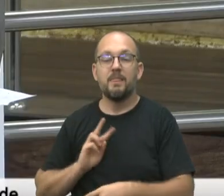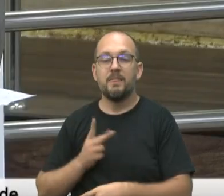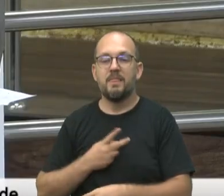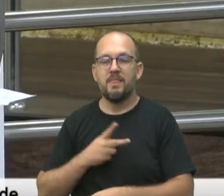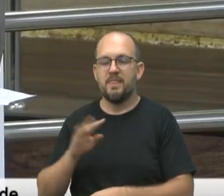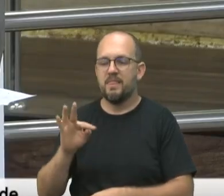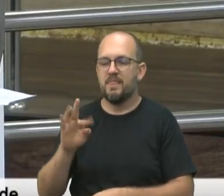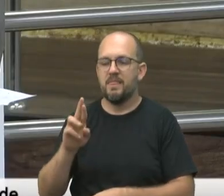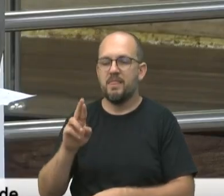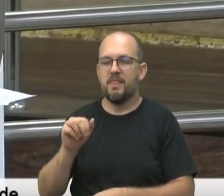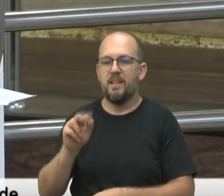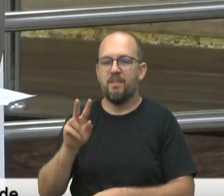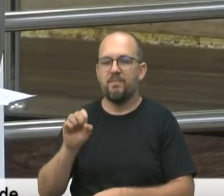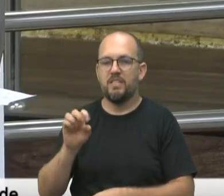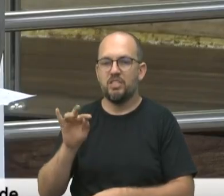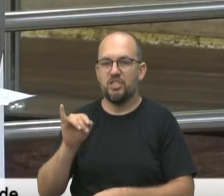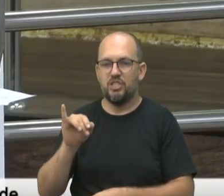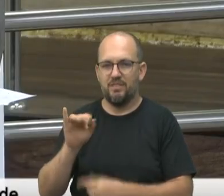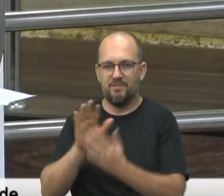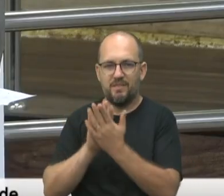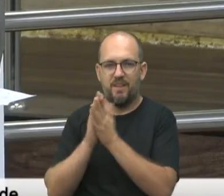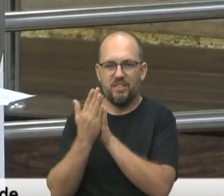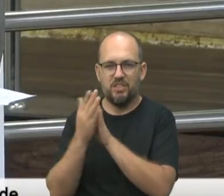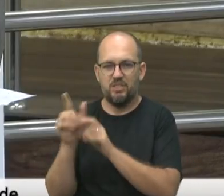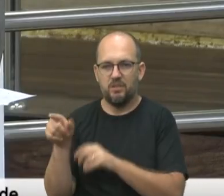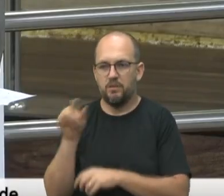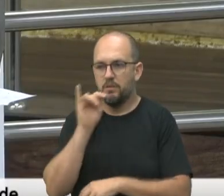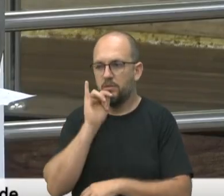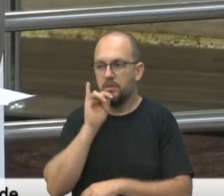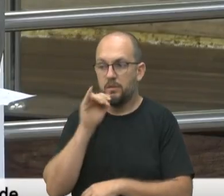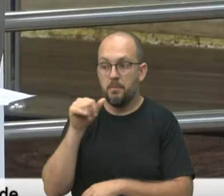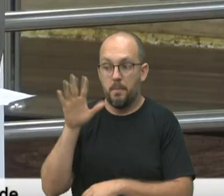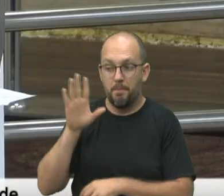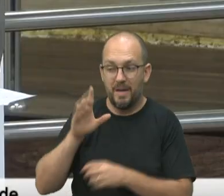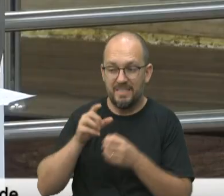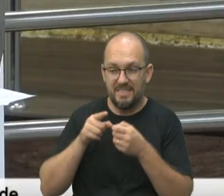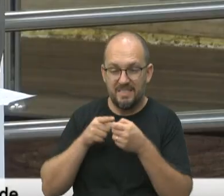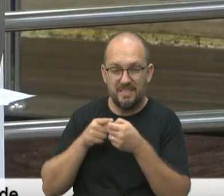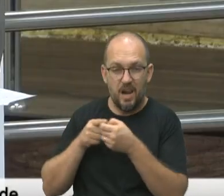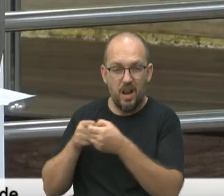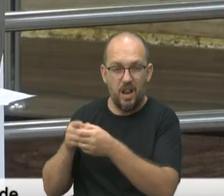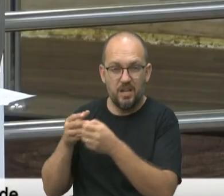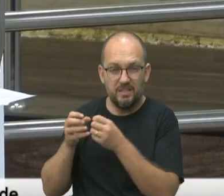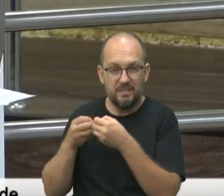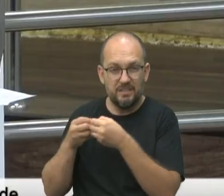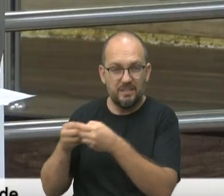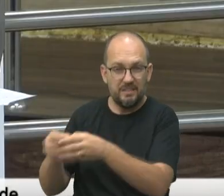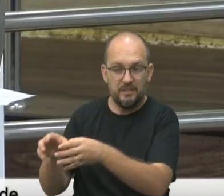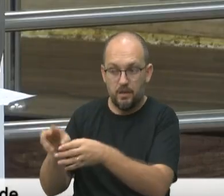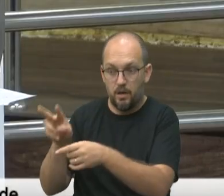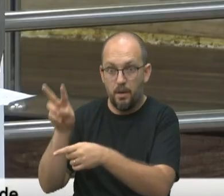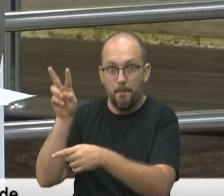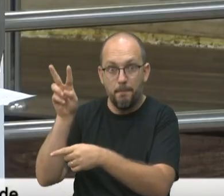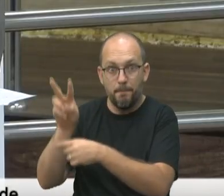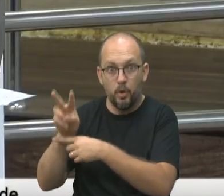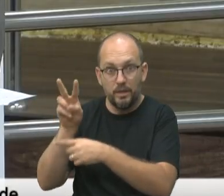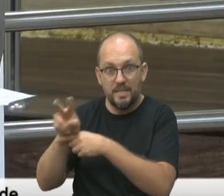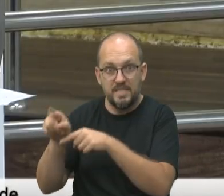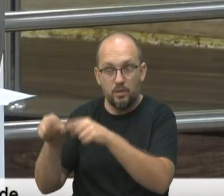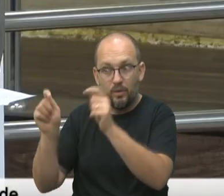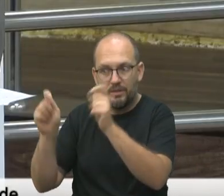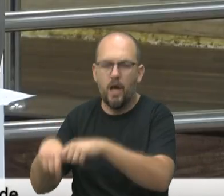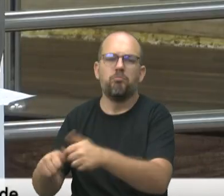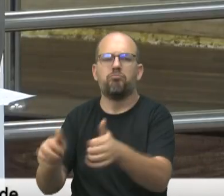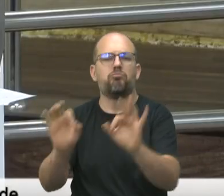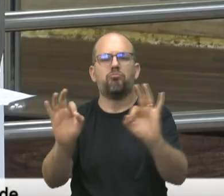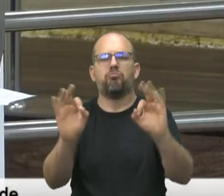da nossa sociedade hoje mais marginalizado, aí, nossa, a gente vai ter a melhor política de segurança do mundo. Porque se até quem está